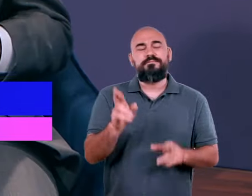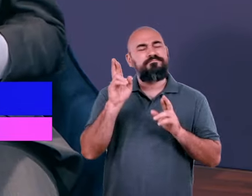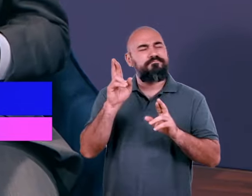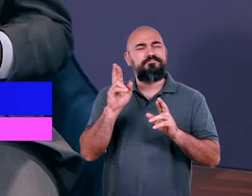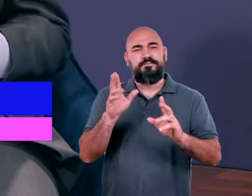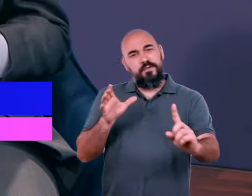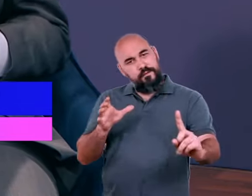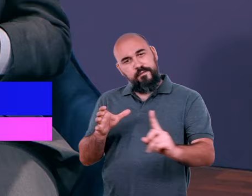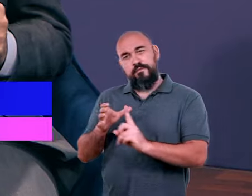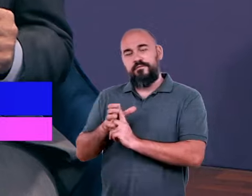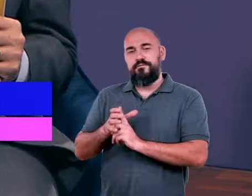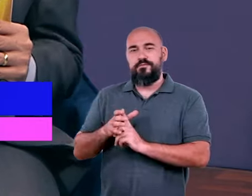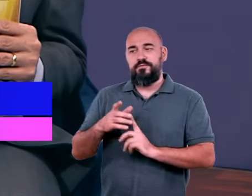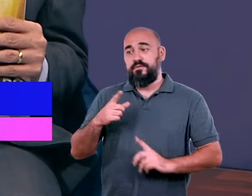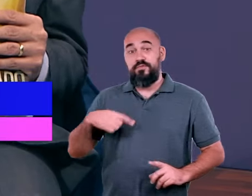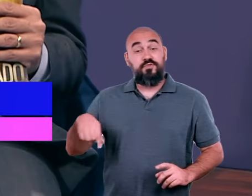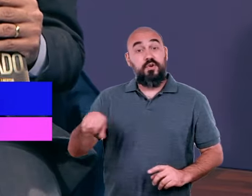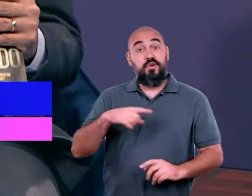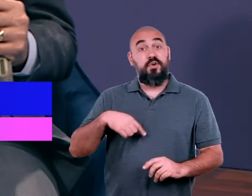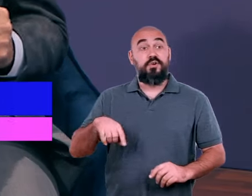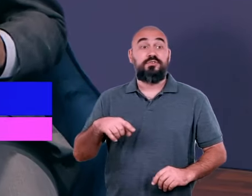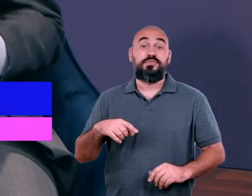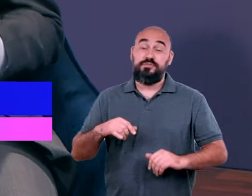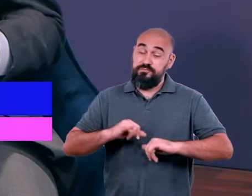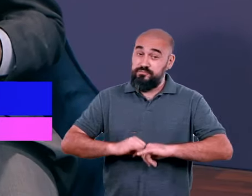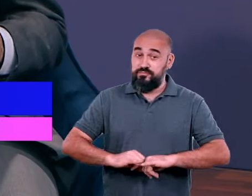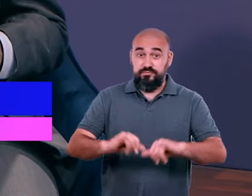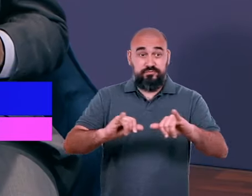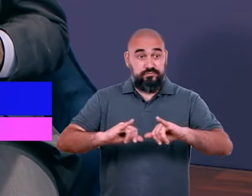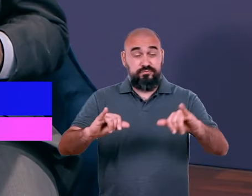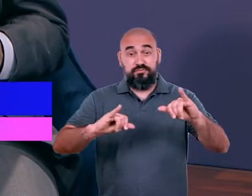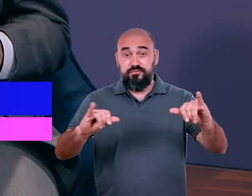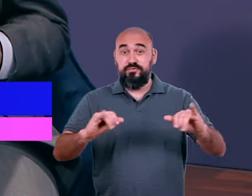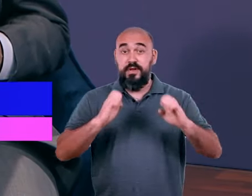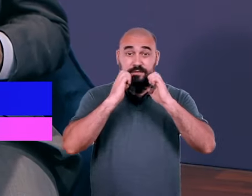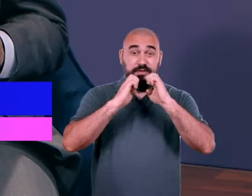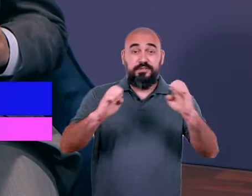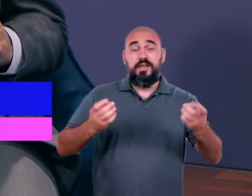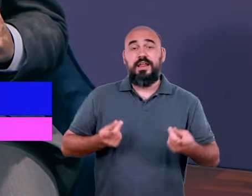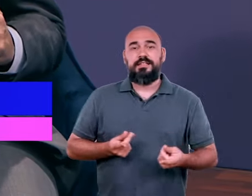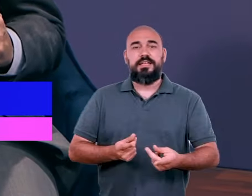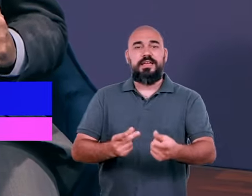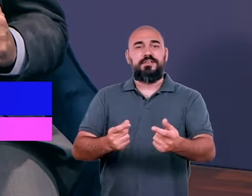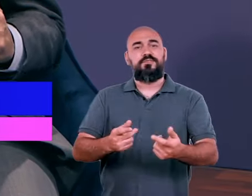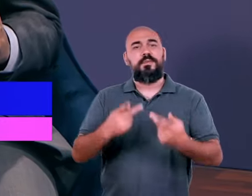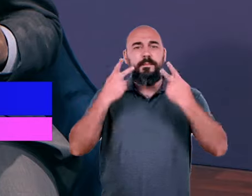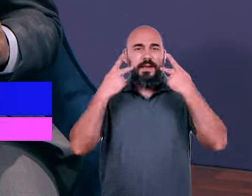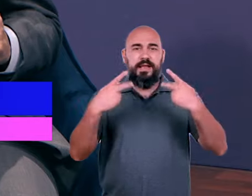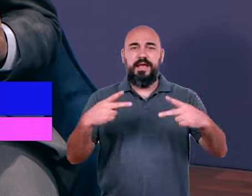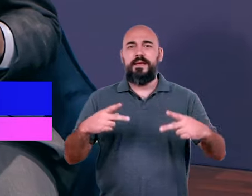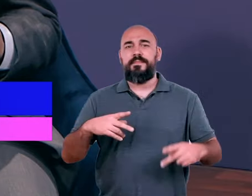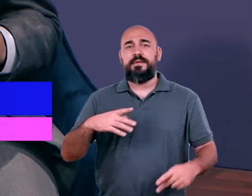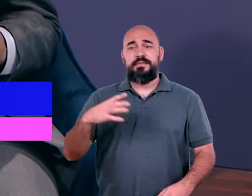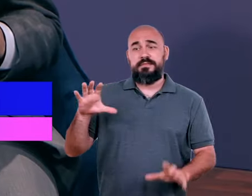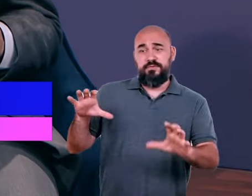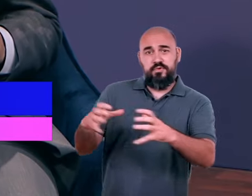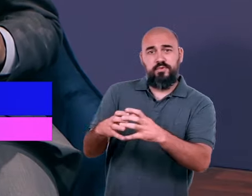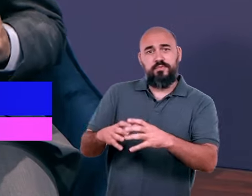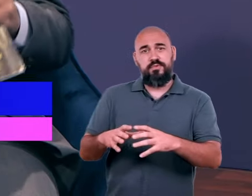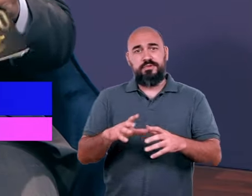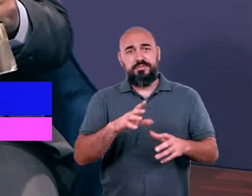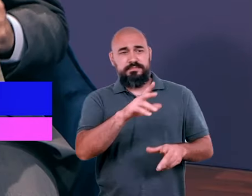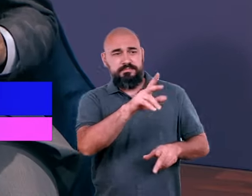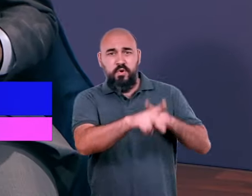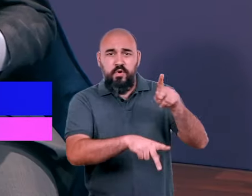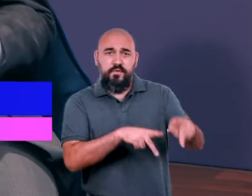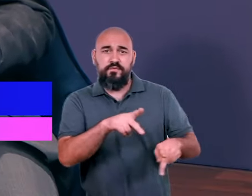grupo daqueles que estão voando pelo meio do céu, tendo um evangelho eterno para pregar a toda tribo, nação, língua e